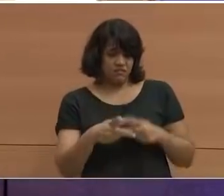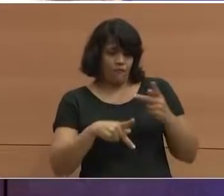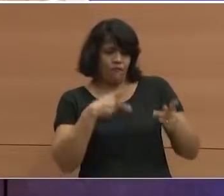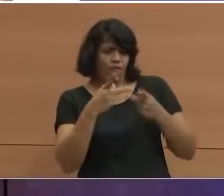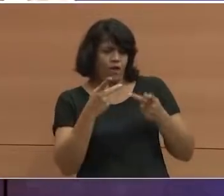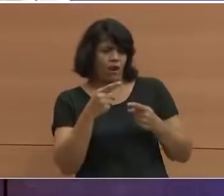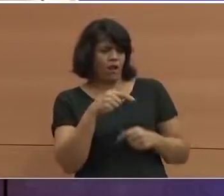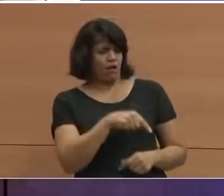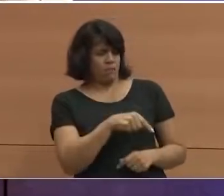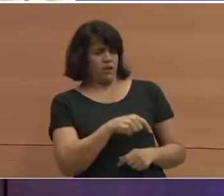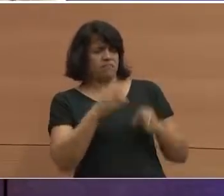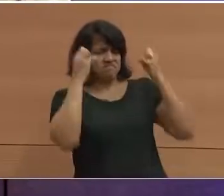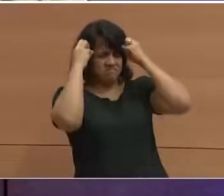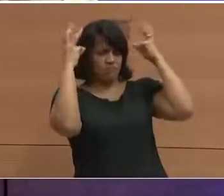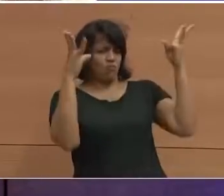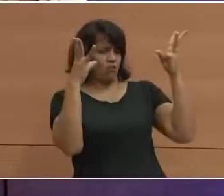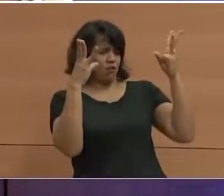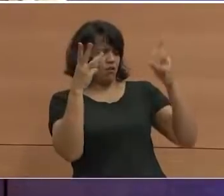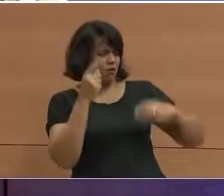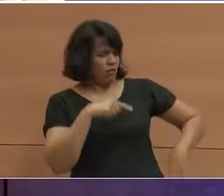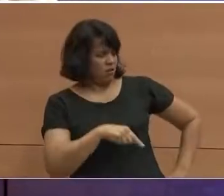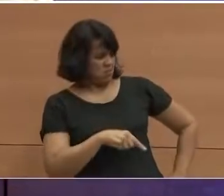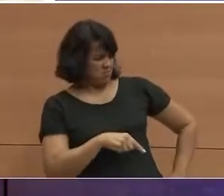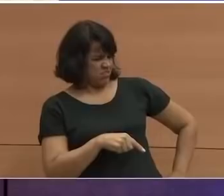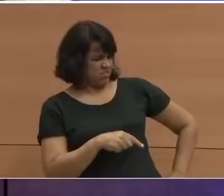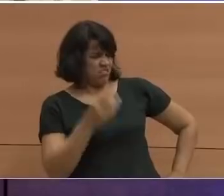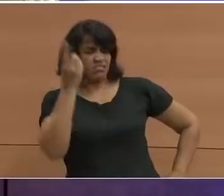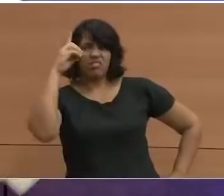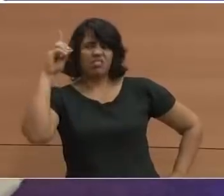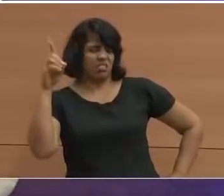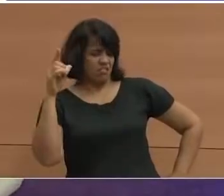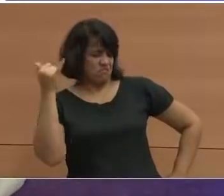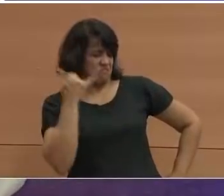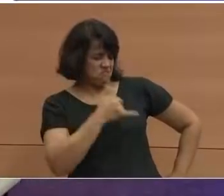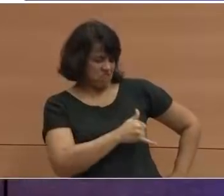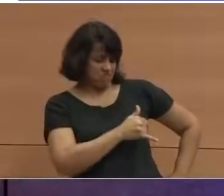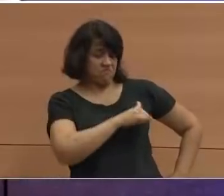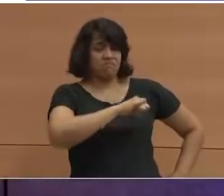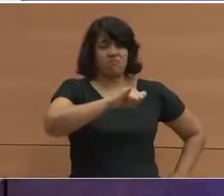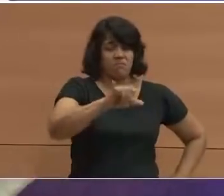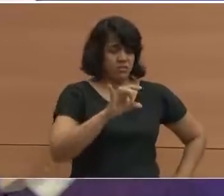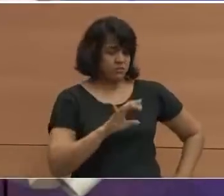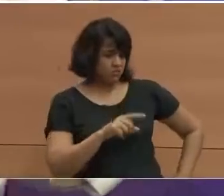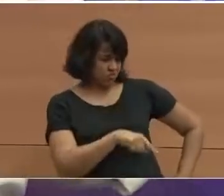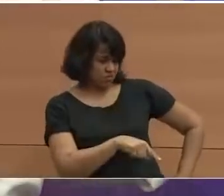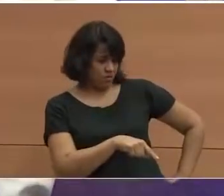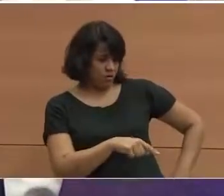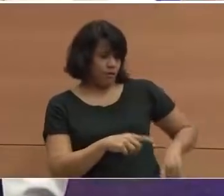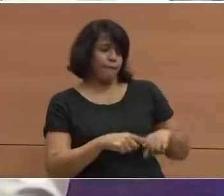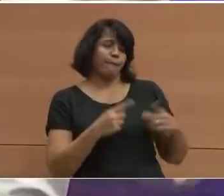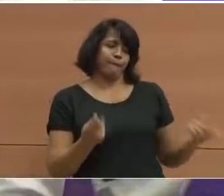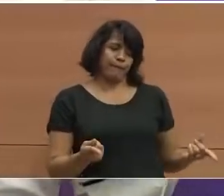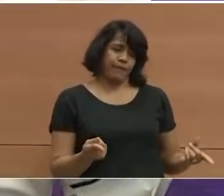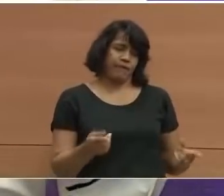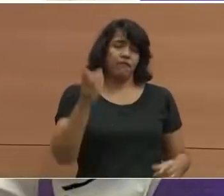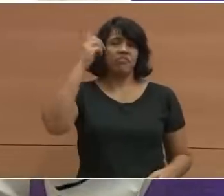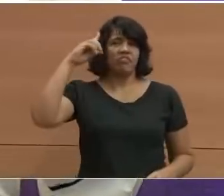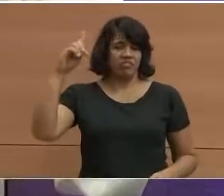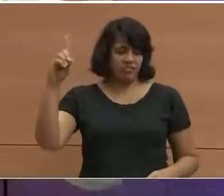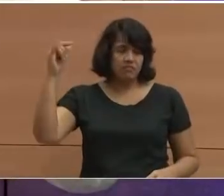Moisés, tem Deus tem falado só por você? E Deus não tem falado também por meio de